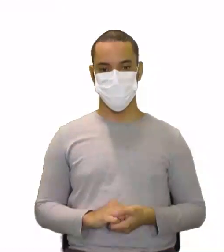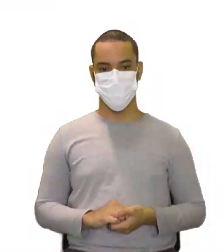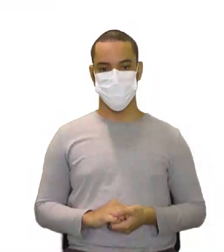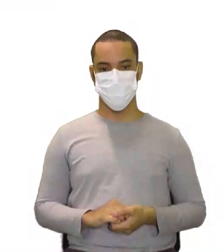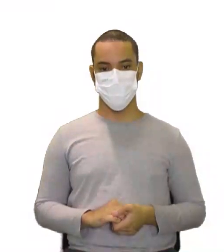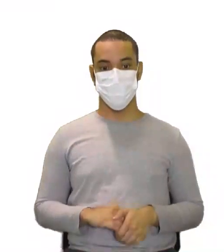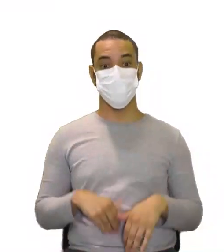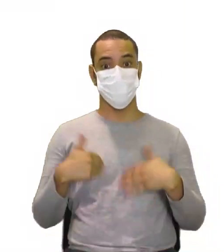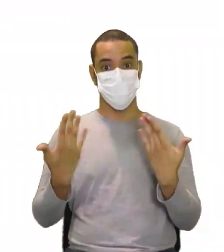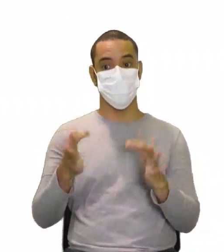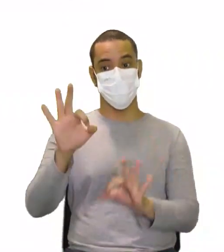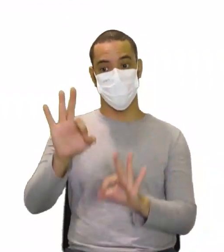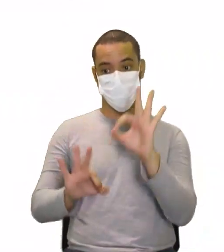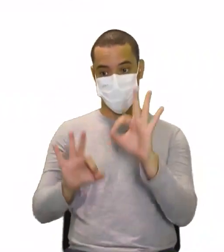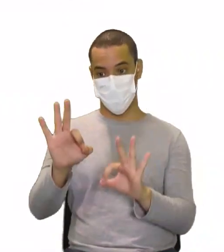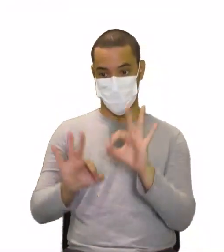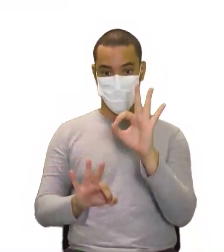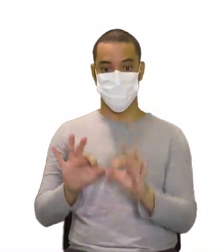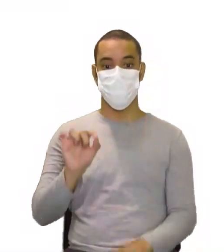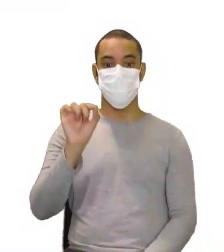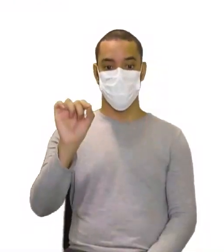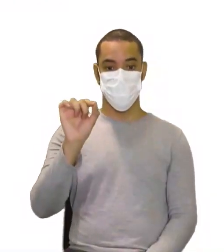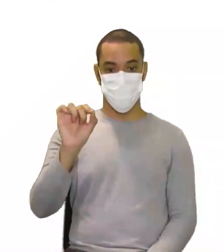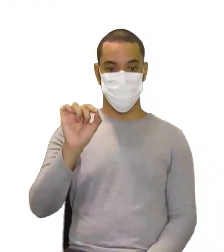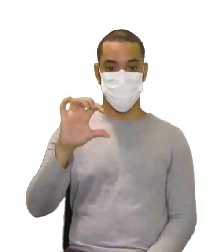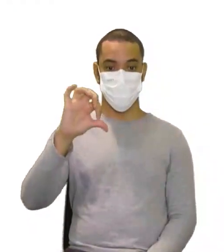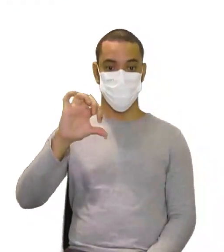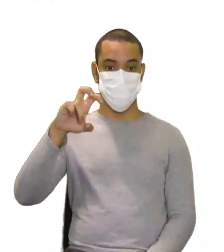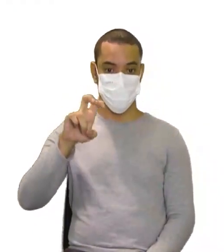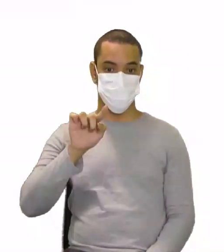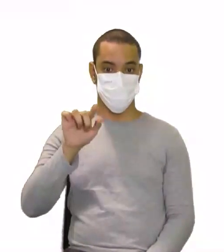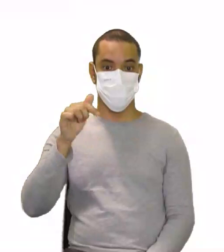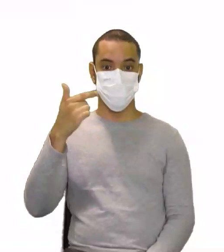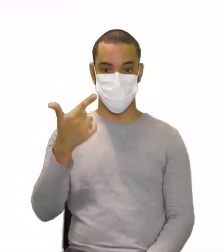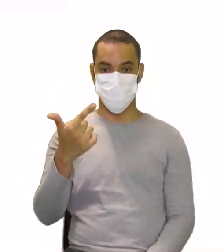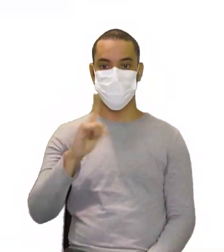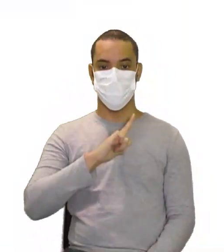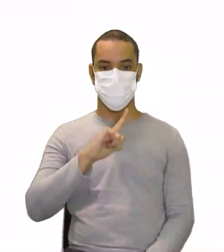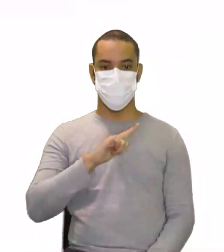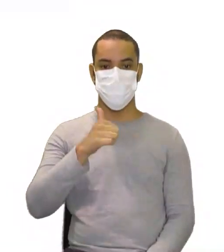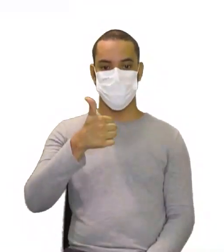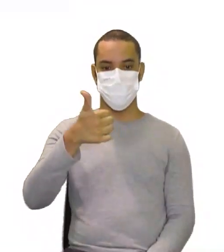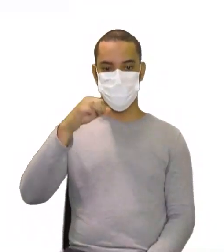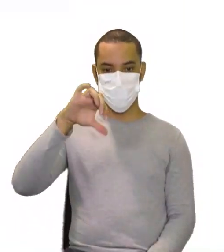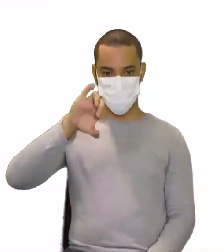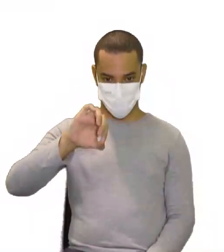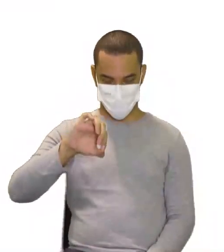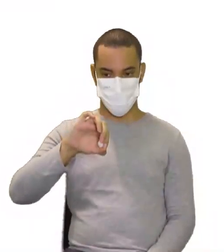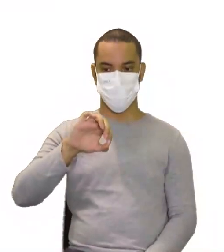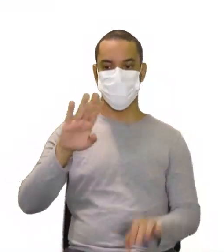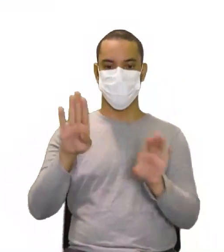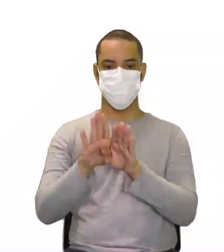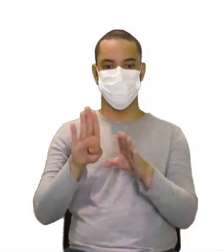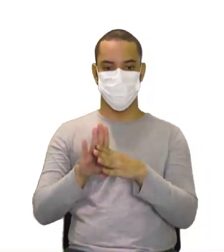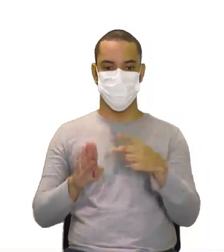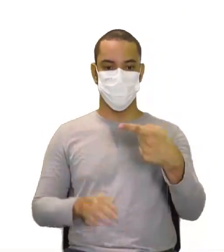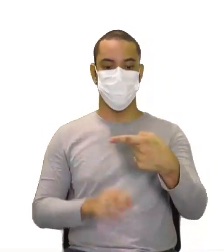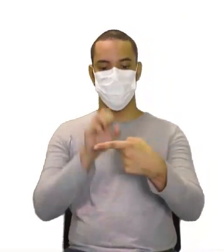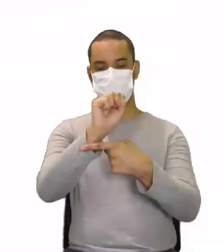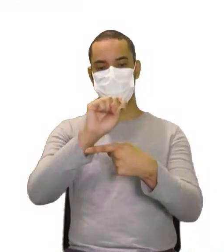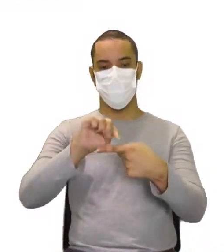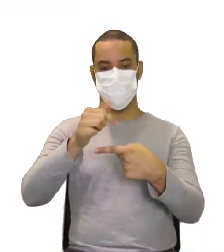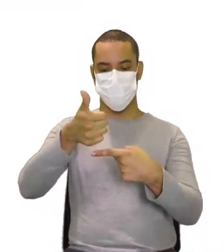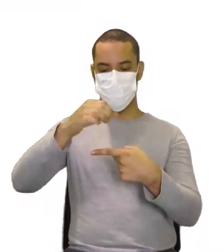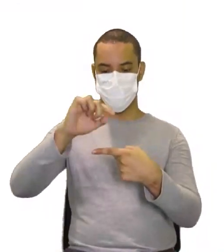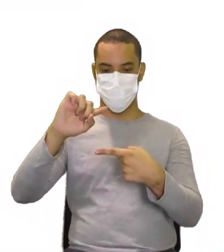Bom, só uma organização, né? 95 vezes 2, 190. Aí você passa